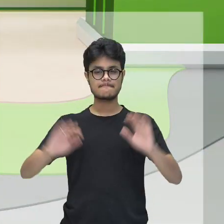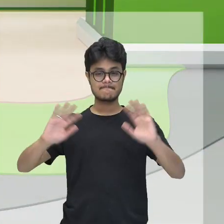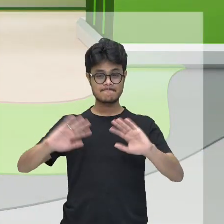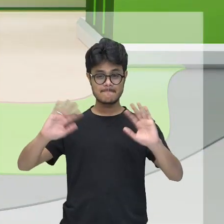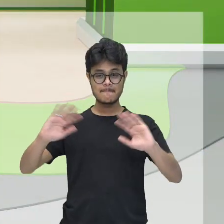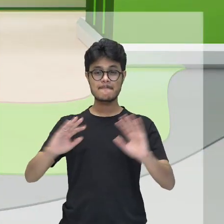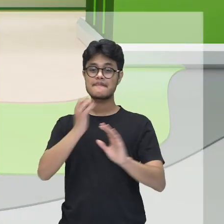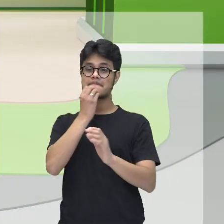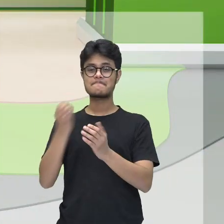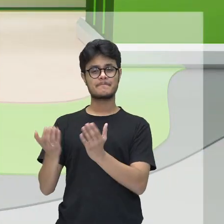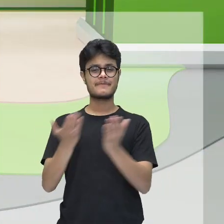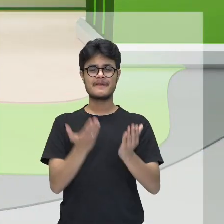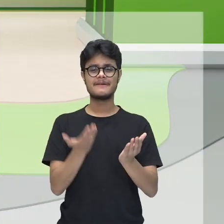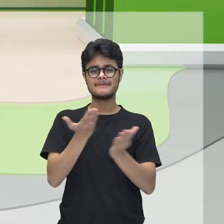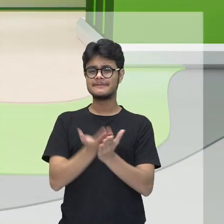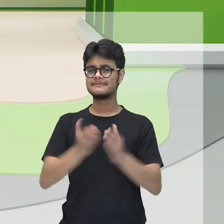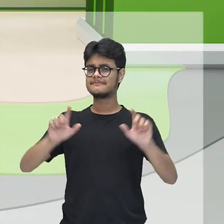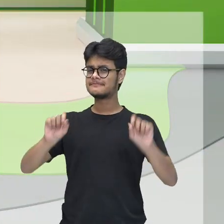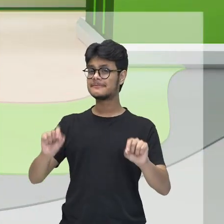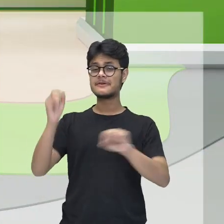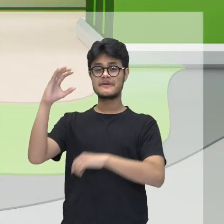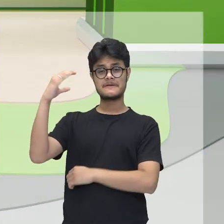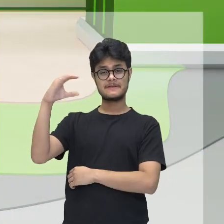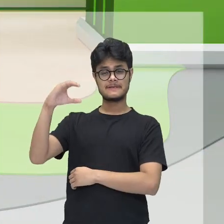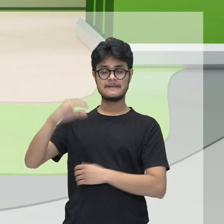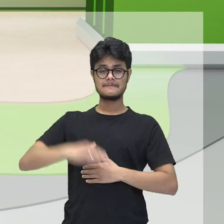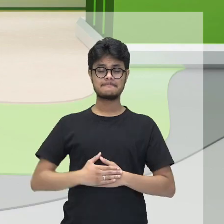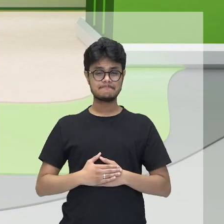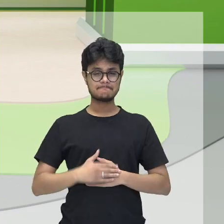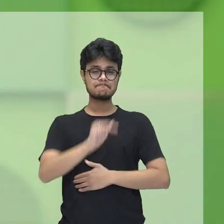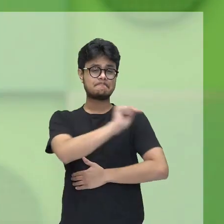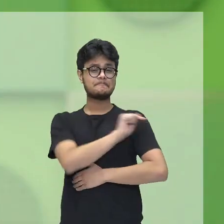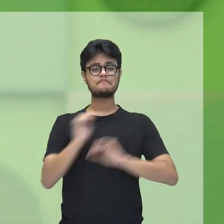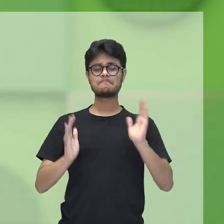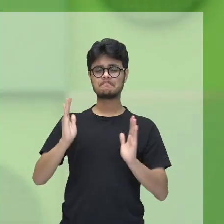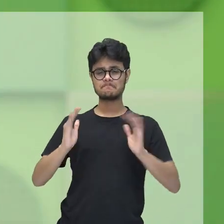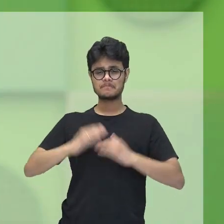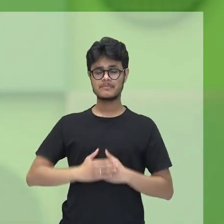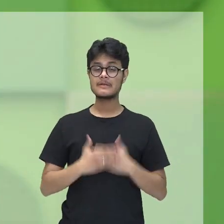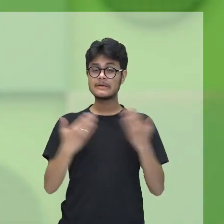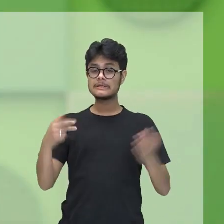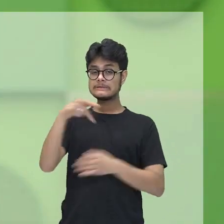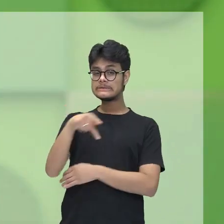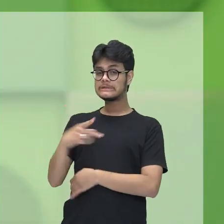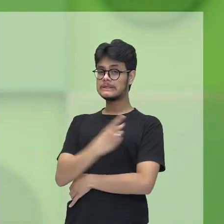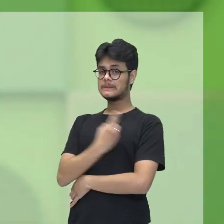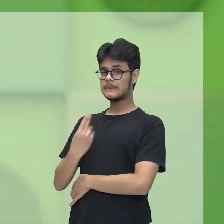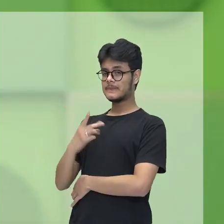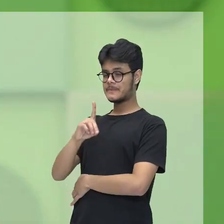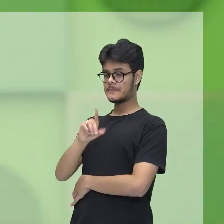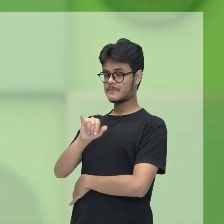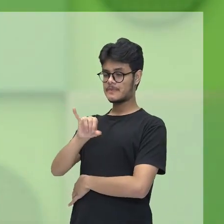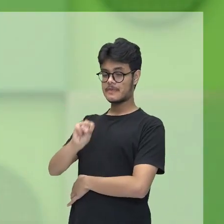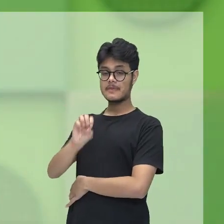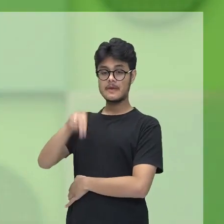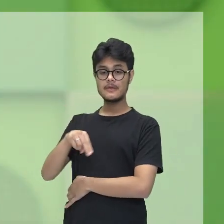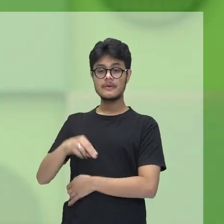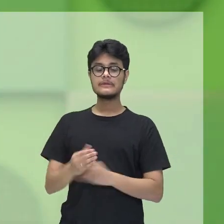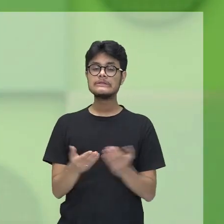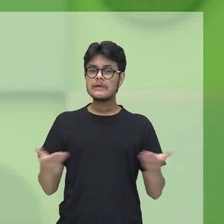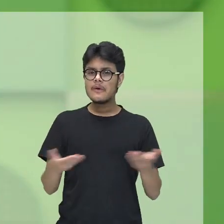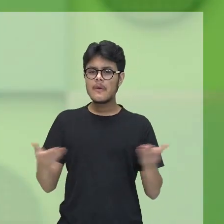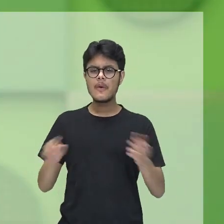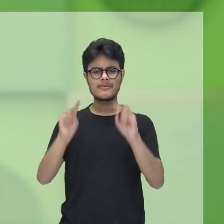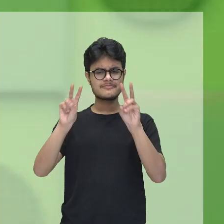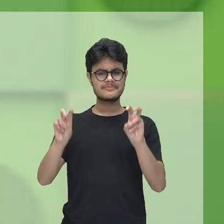Olá, sejam bem-vindos aí para a nossa aula de ciências do 7º ano. Eu sou o professor Daison Jardim e vamos ver